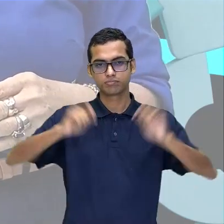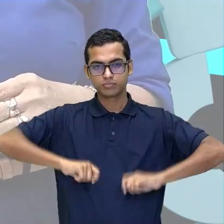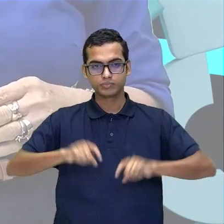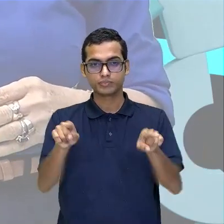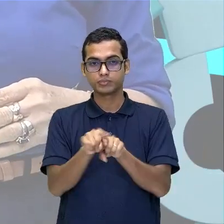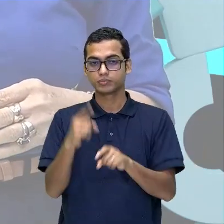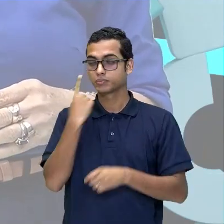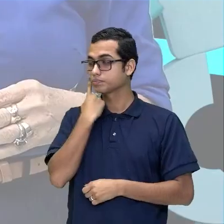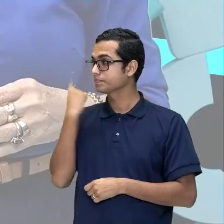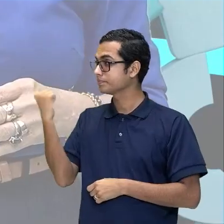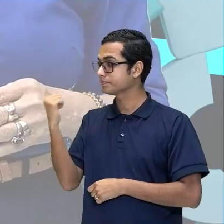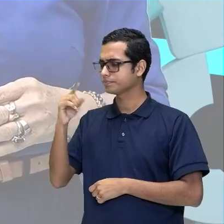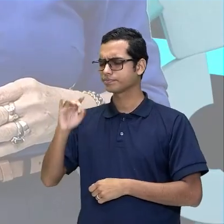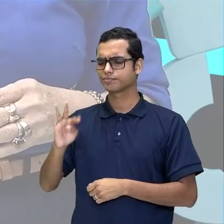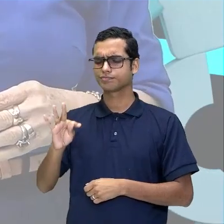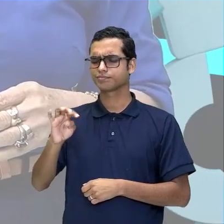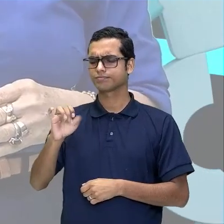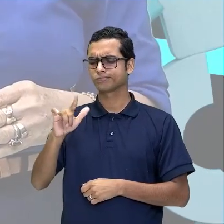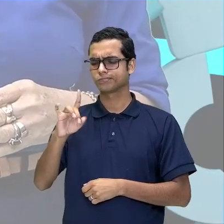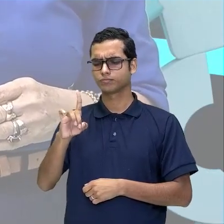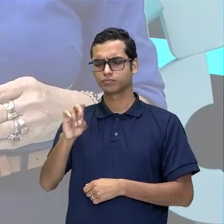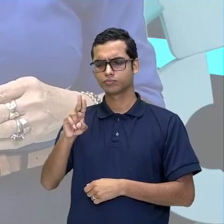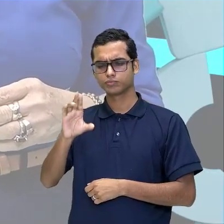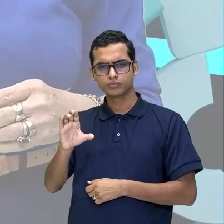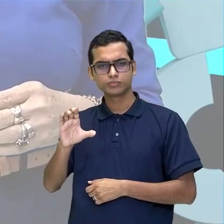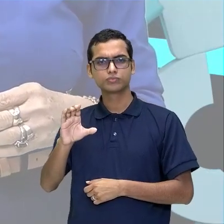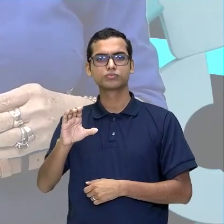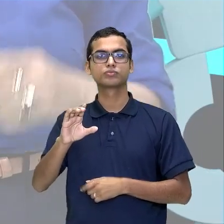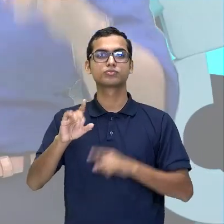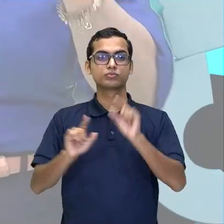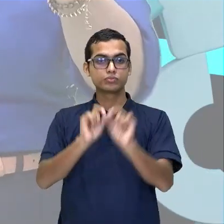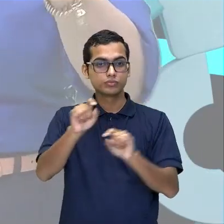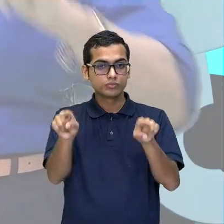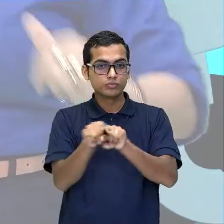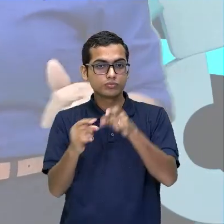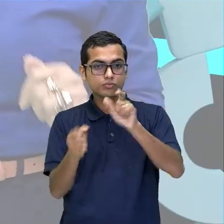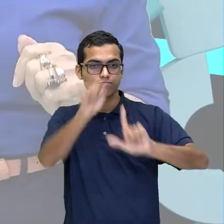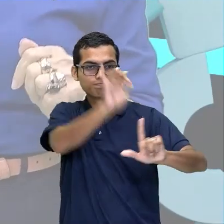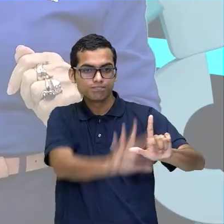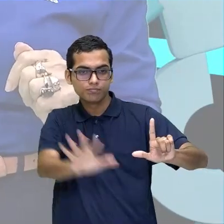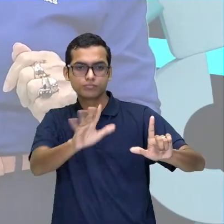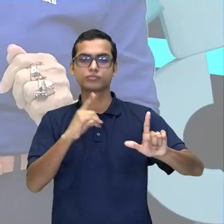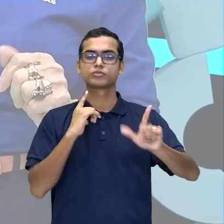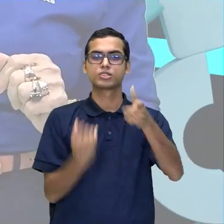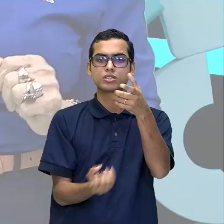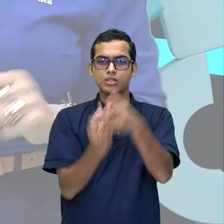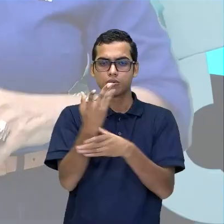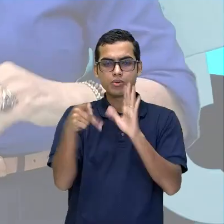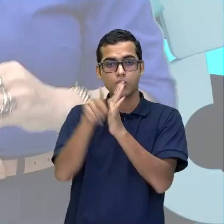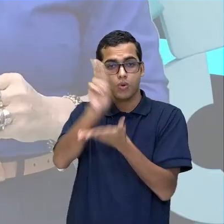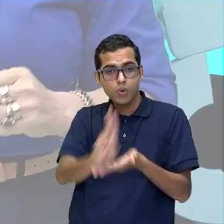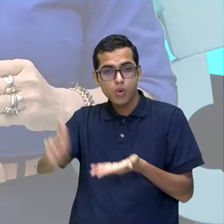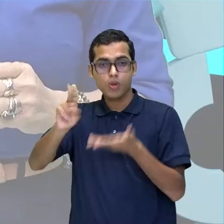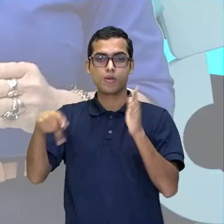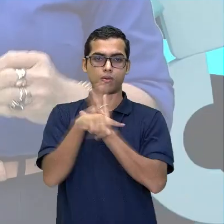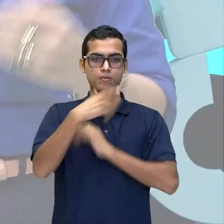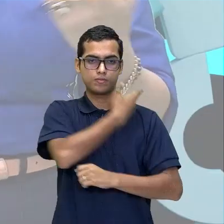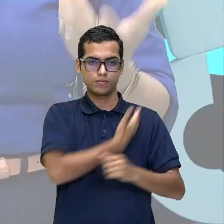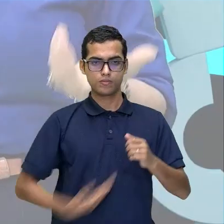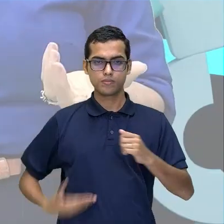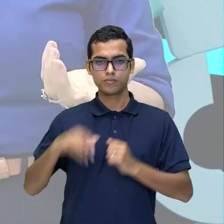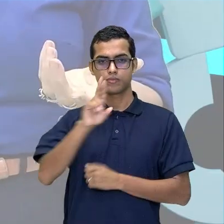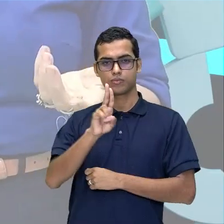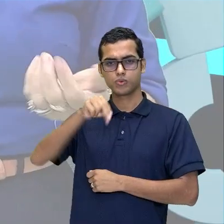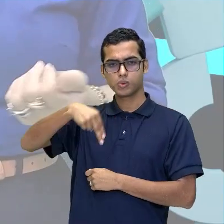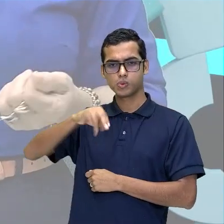aprendizagem desenvolvido pela Universidade Estadual de Campinas. Se eu fosse você, já estaria anotando isso aí.